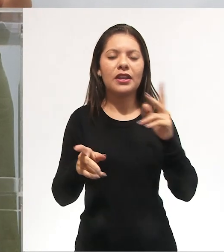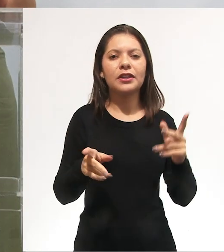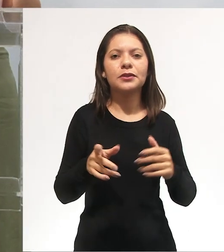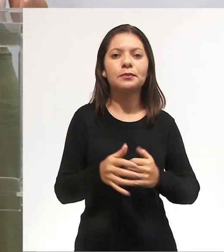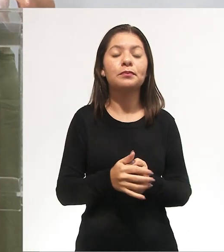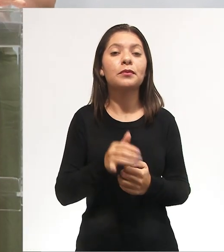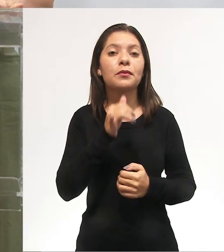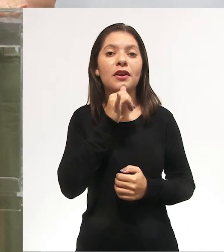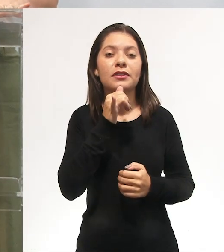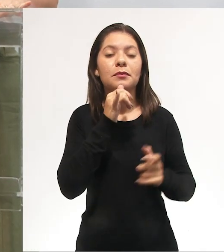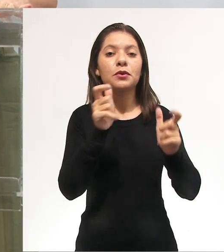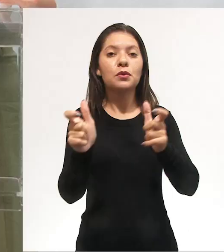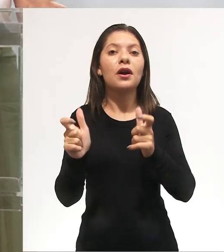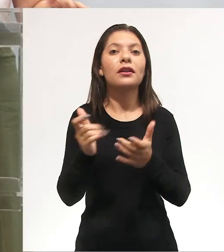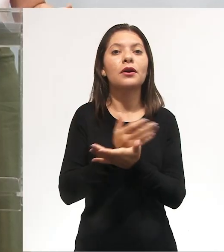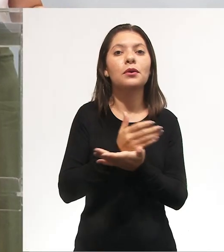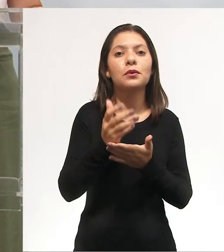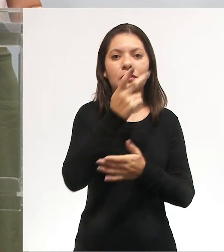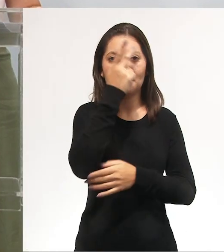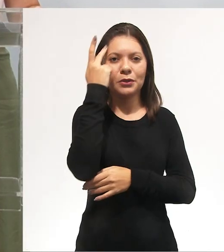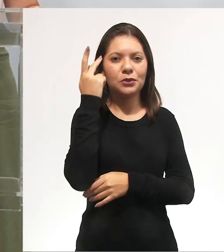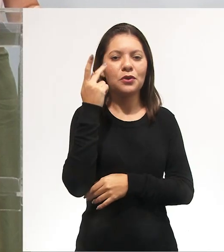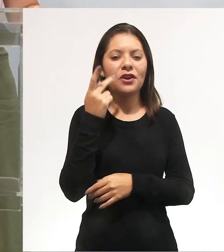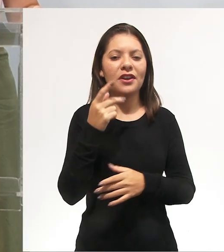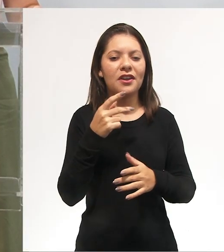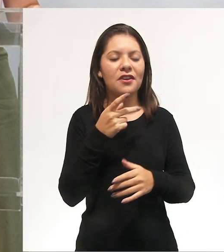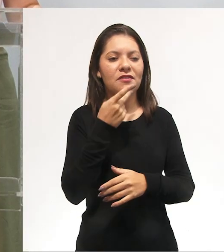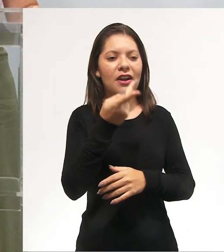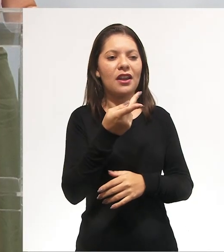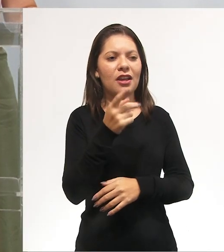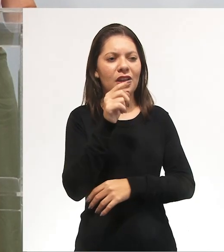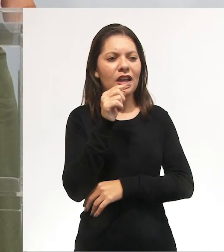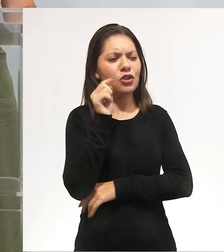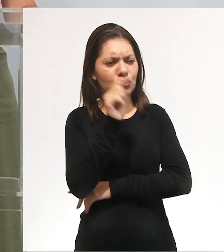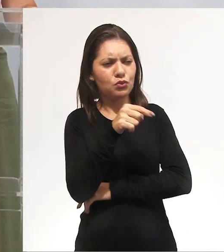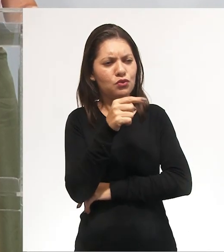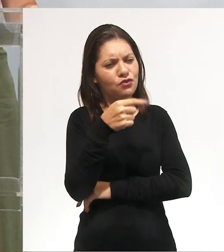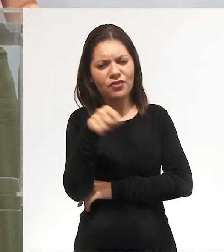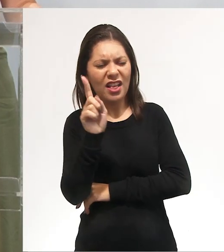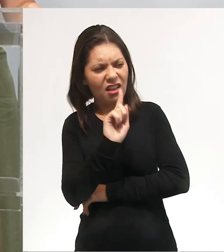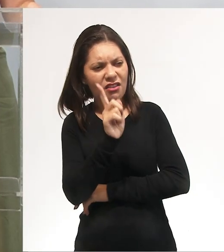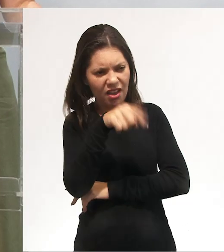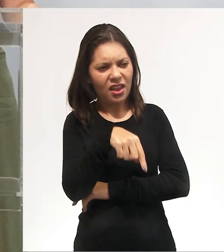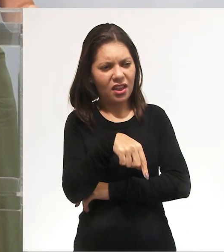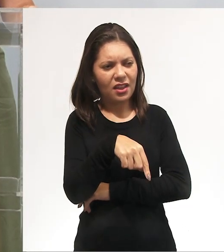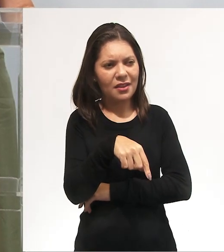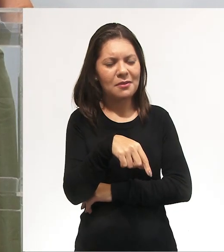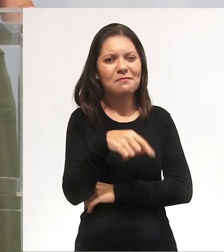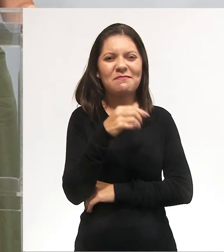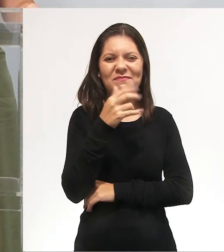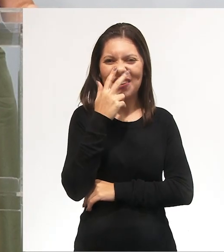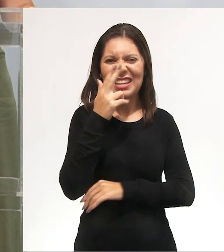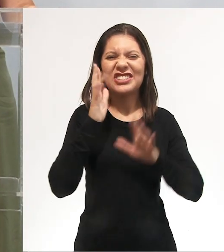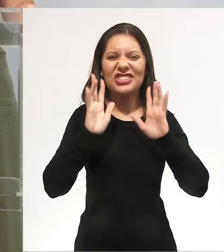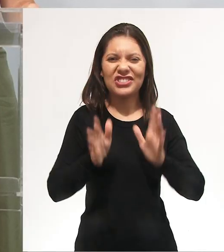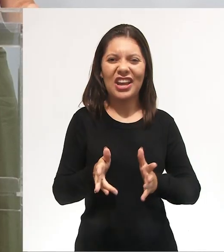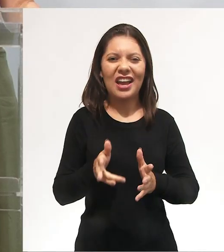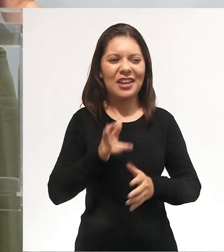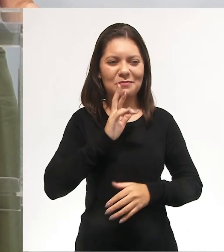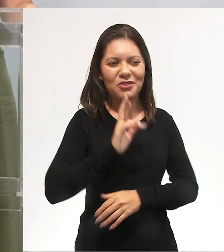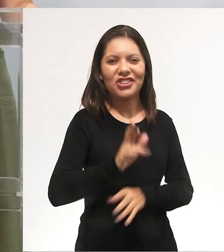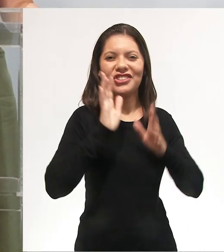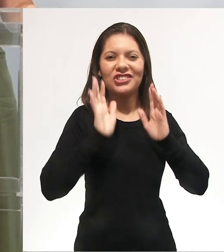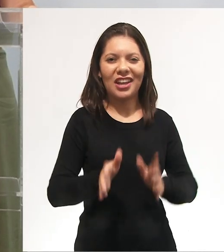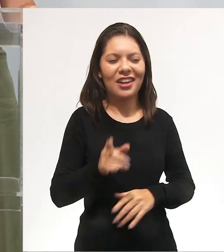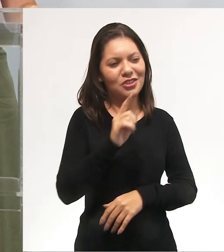Por exemplo, em alguns lugares a pessoa diz, tu não vai não, né? Tu não vai? Não. A pessoa ela mesma já está negando que